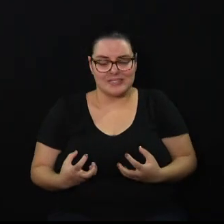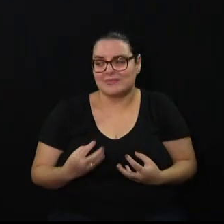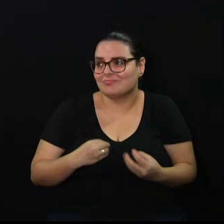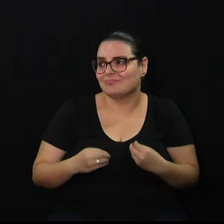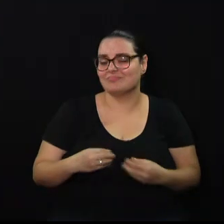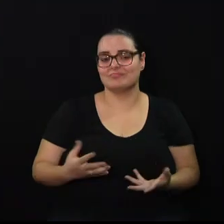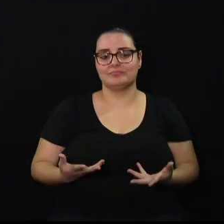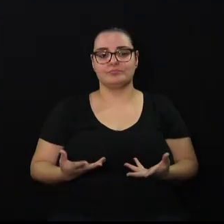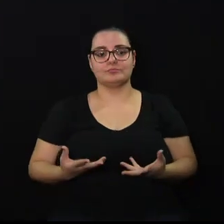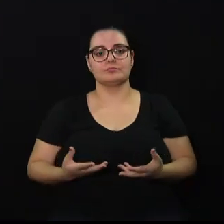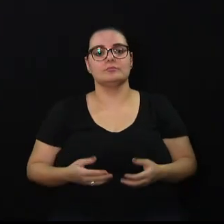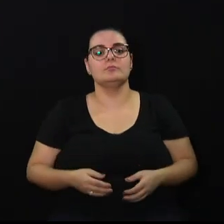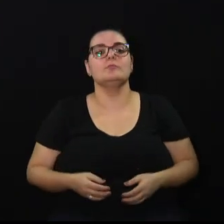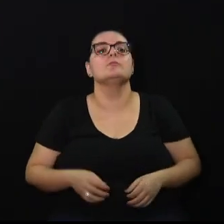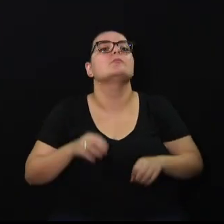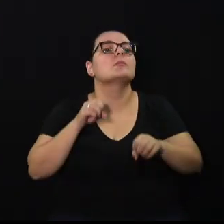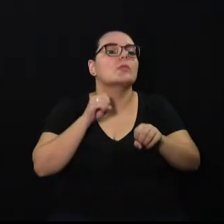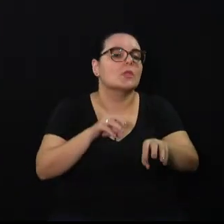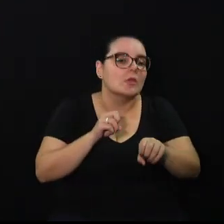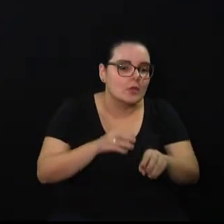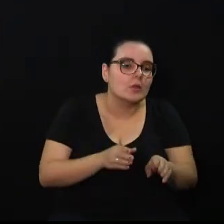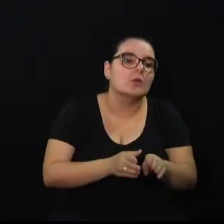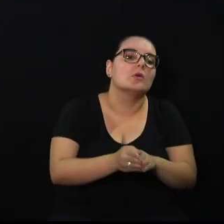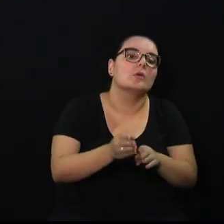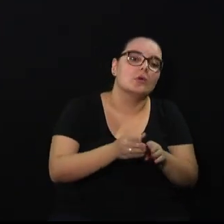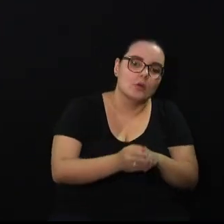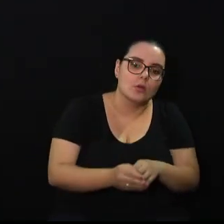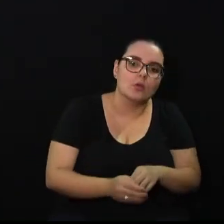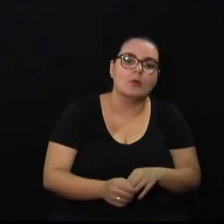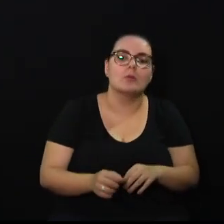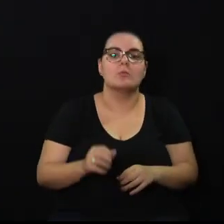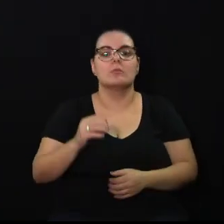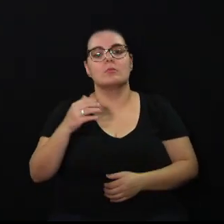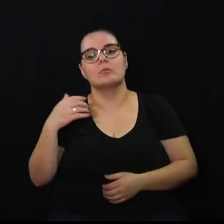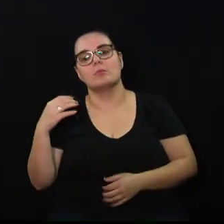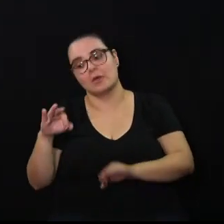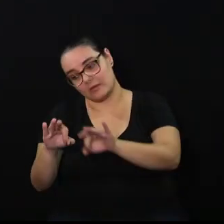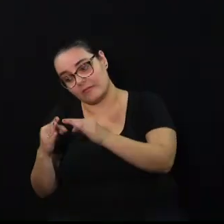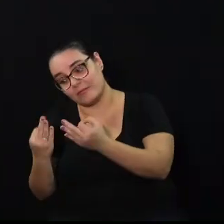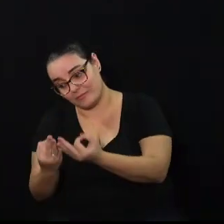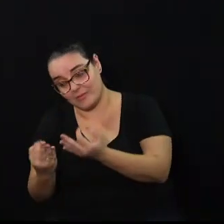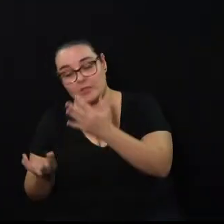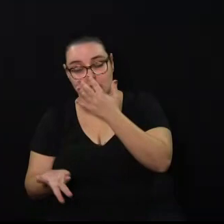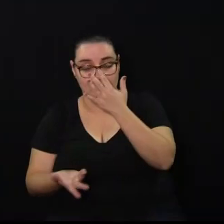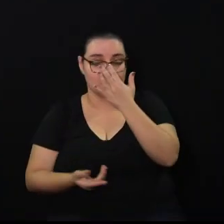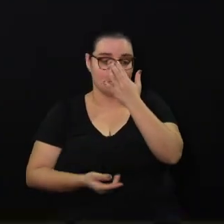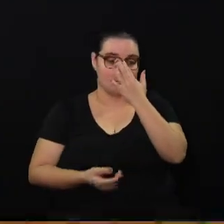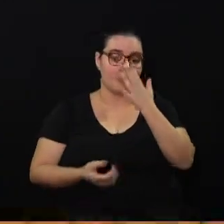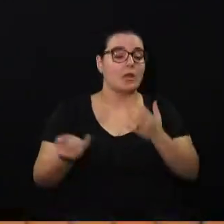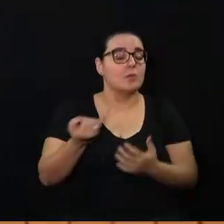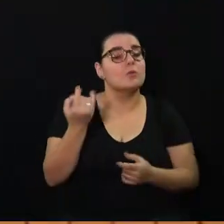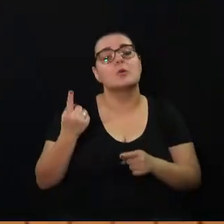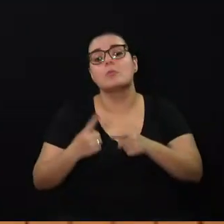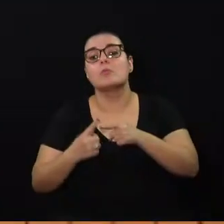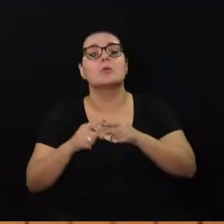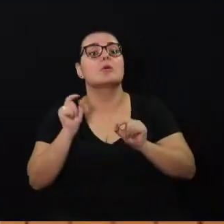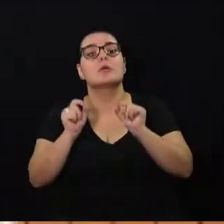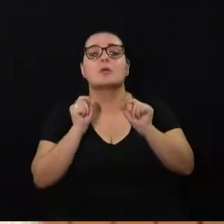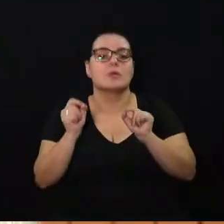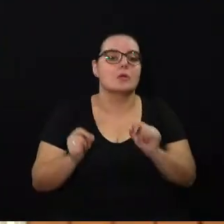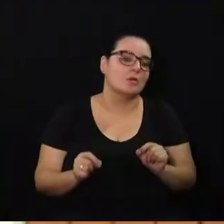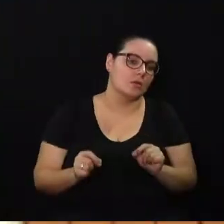infância mesmo se os sintomas não estejam presentes na vida adulta isso é super importante porque isso faz um diagnóstico